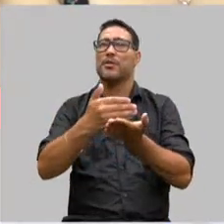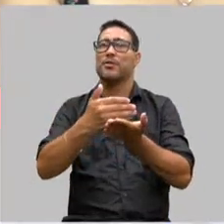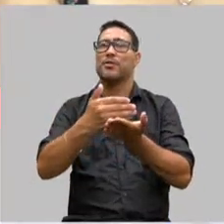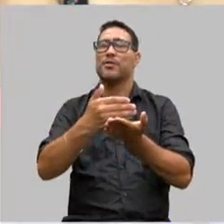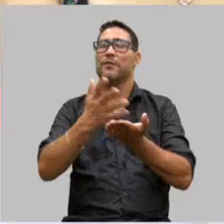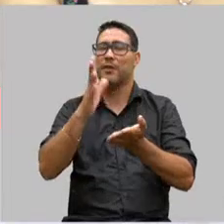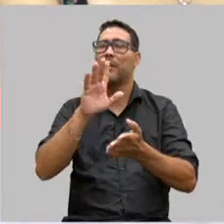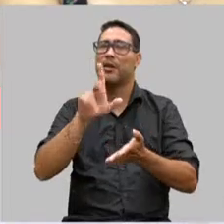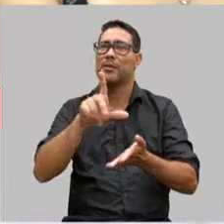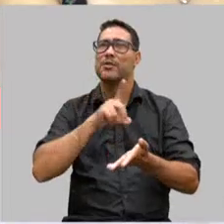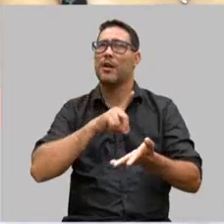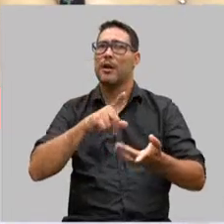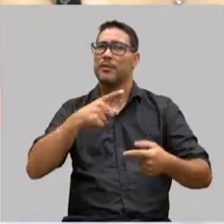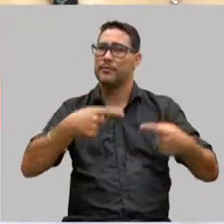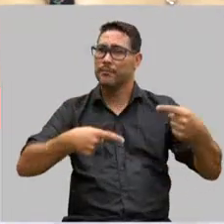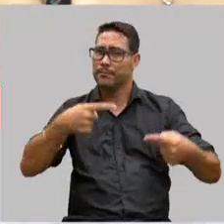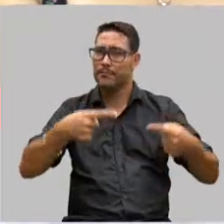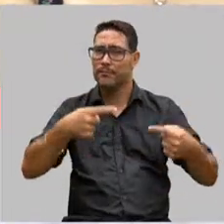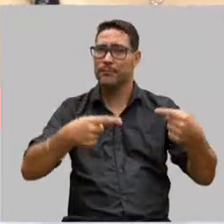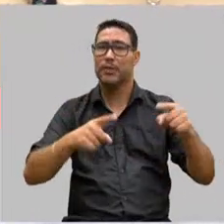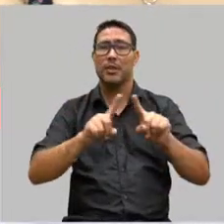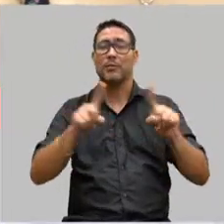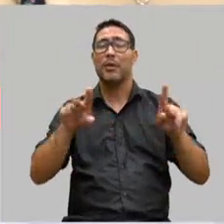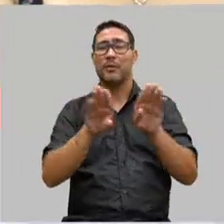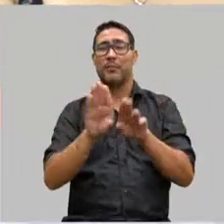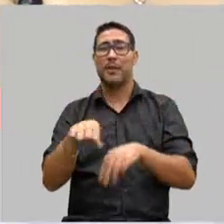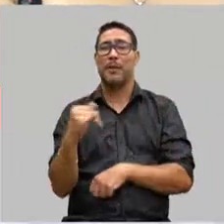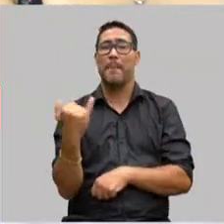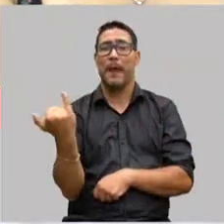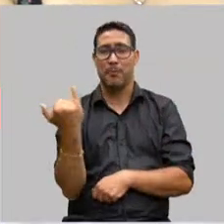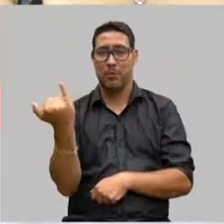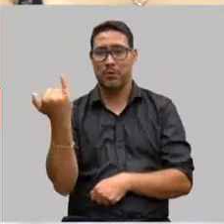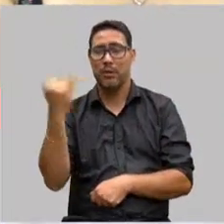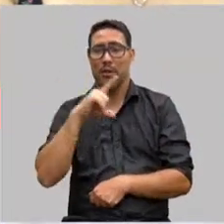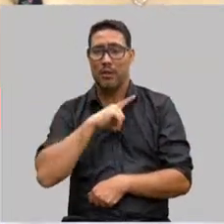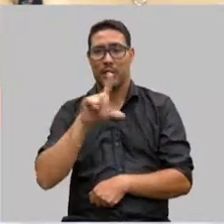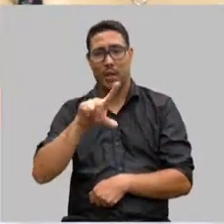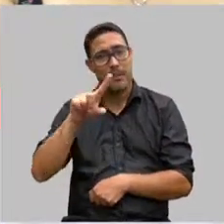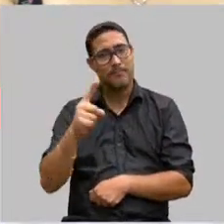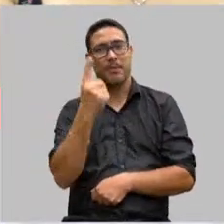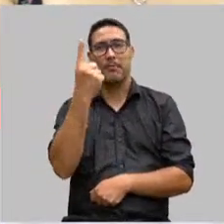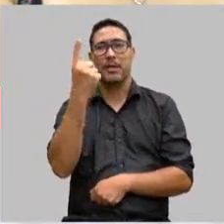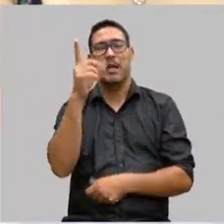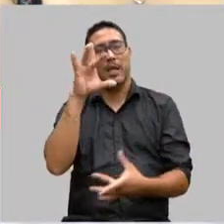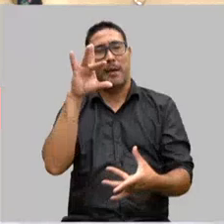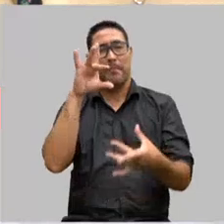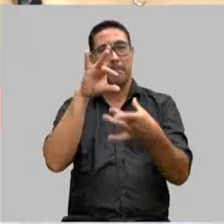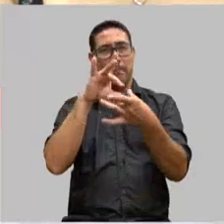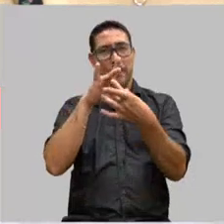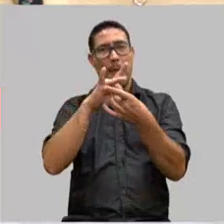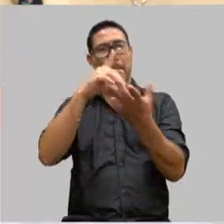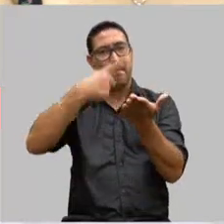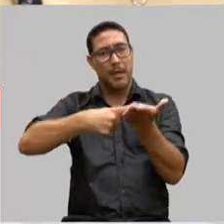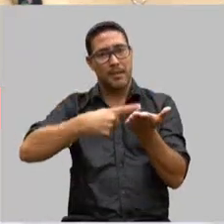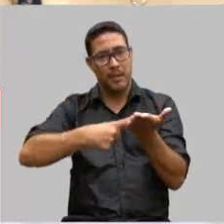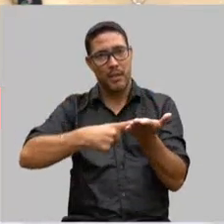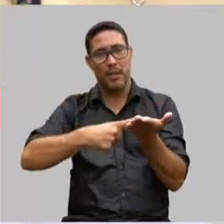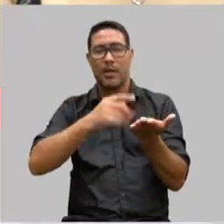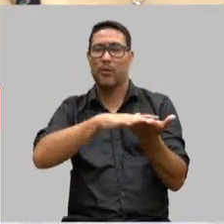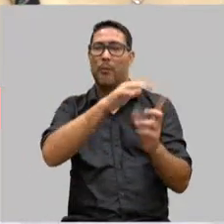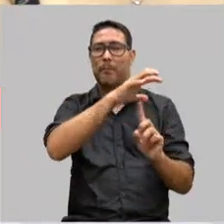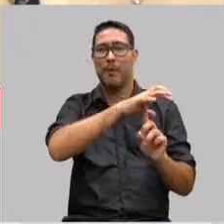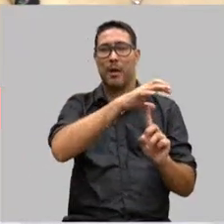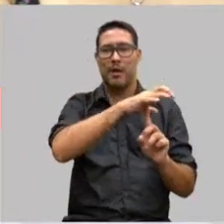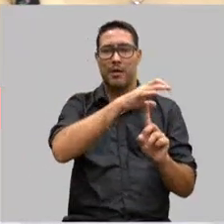discutir, mas ressaltar a importância que tem essa primeira parceria com o Parque Tecnológico. E